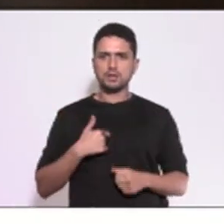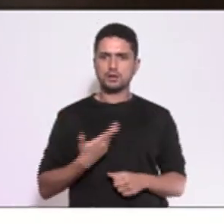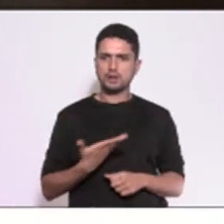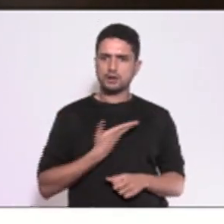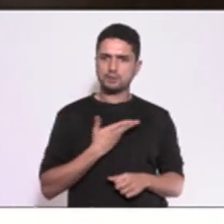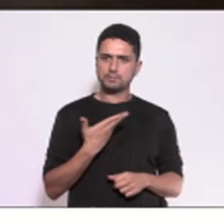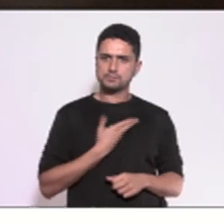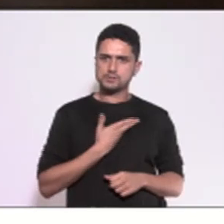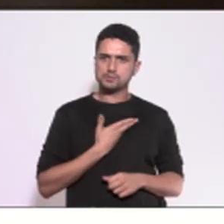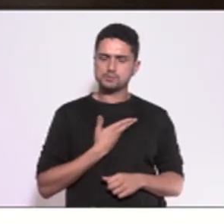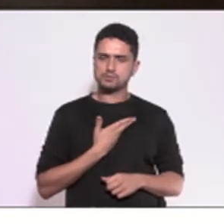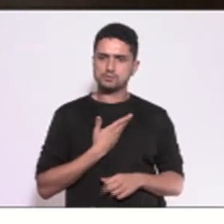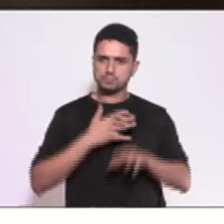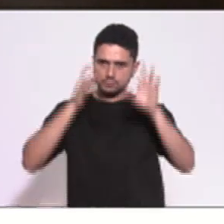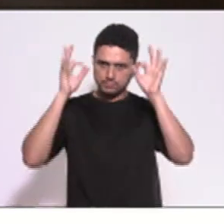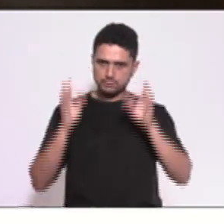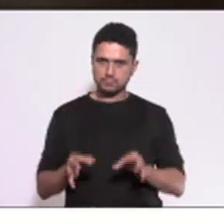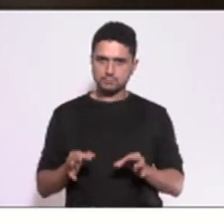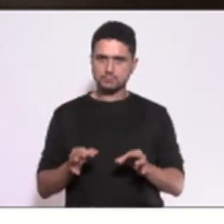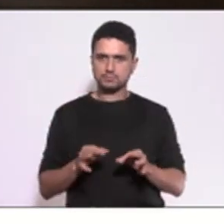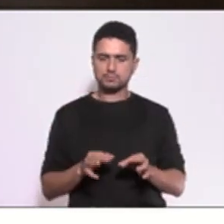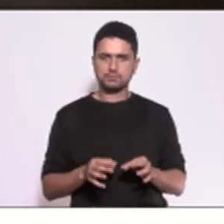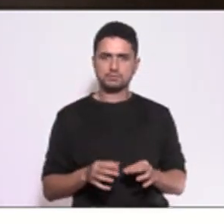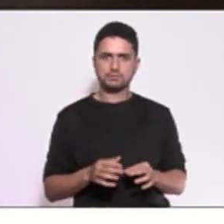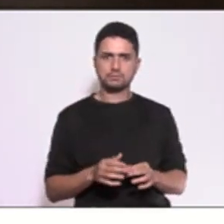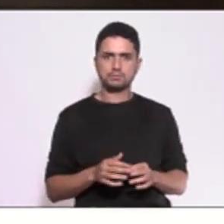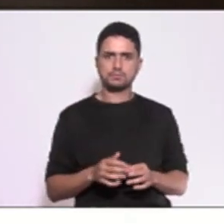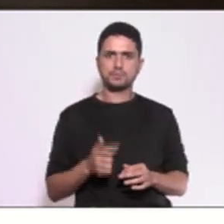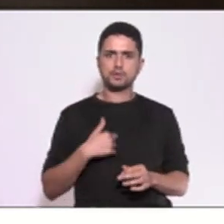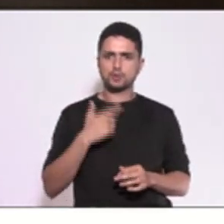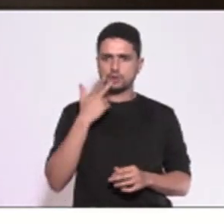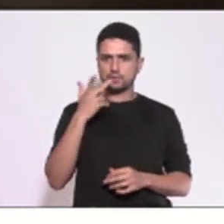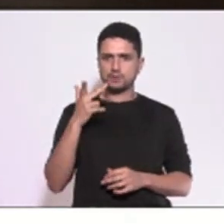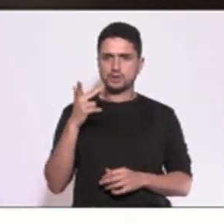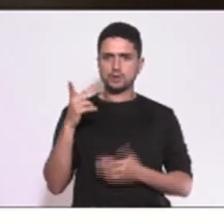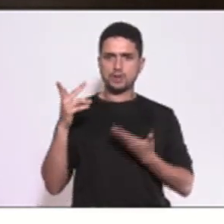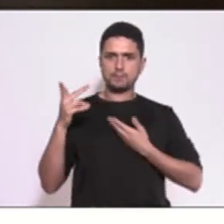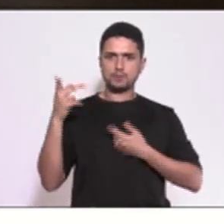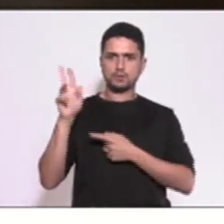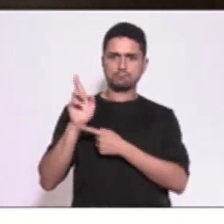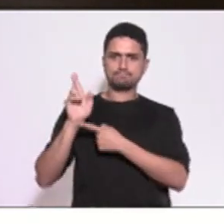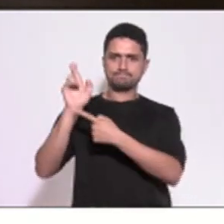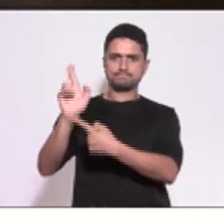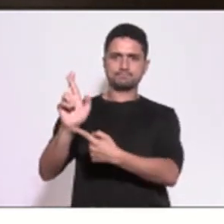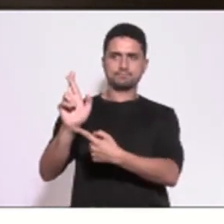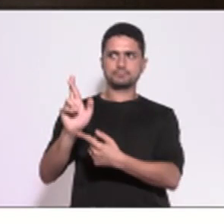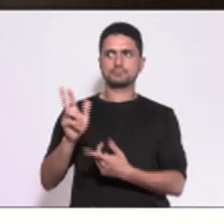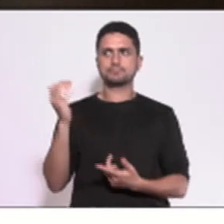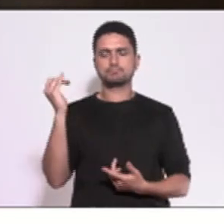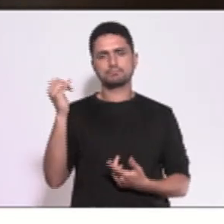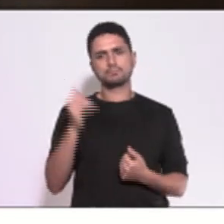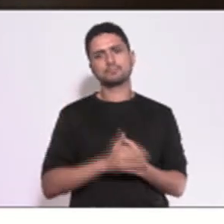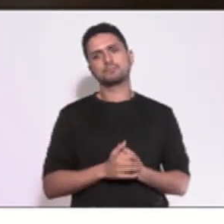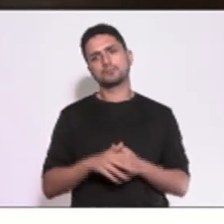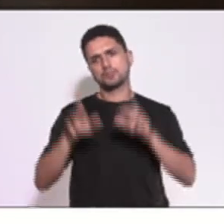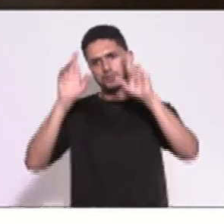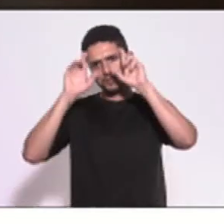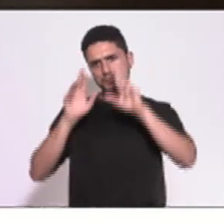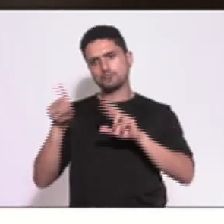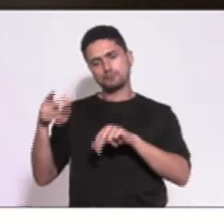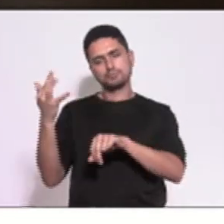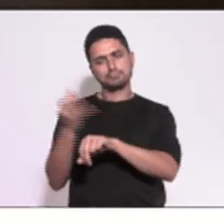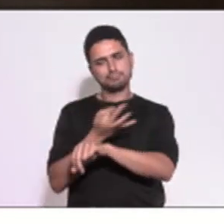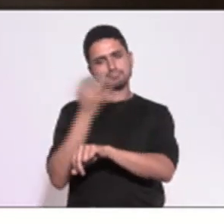digno desta honra de estar aqui falando em nome dos demais para você. Respeitando a sua